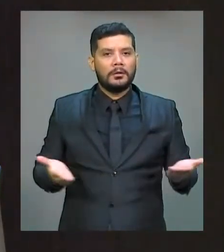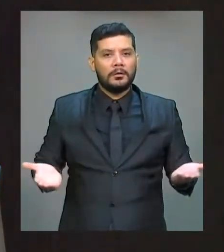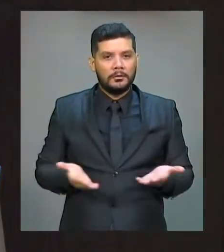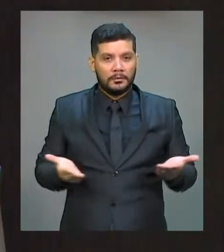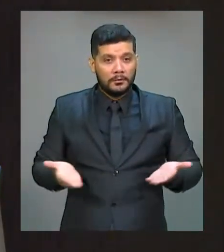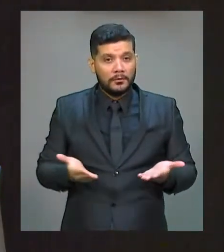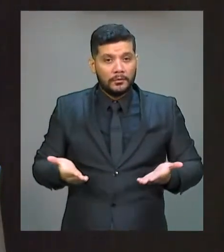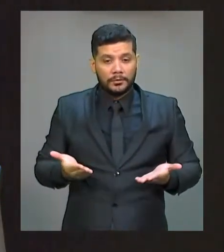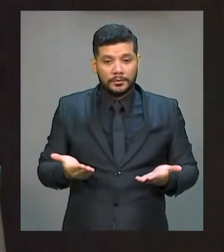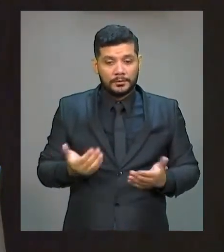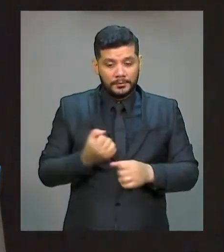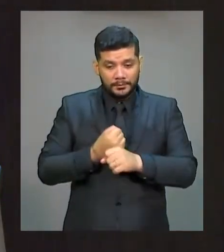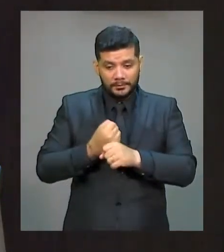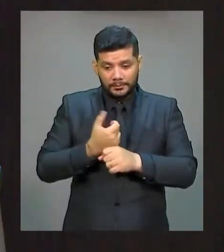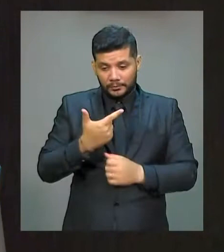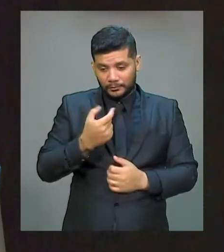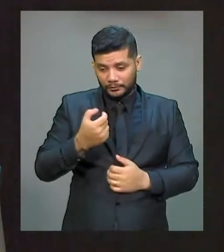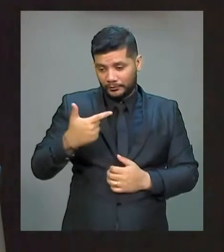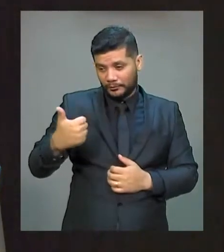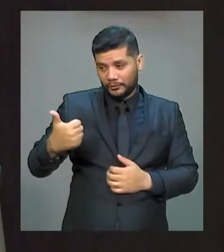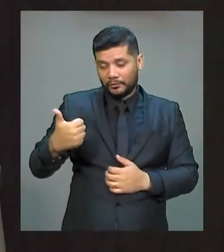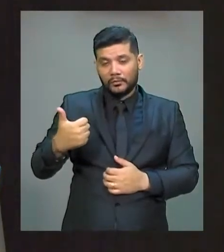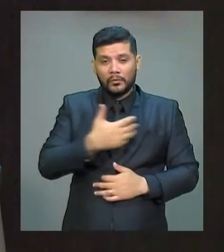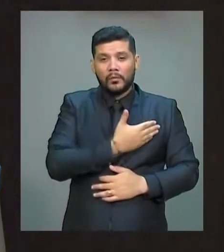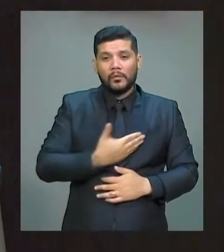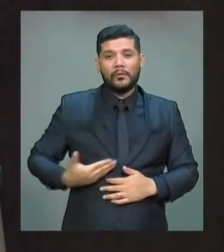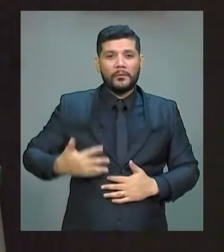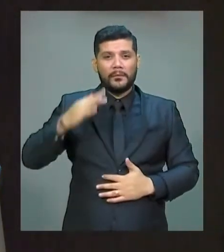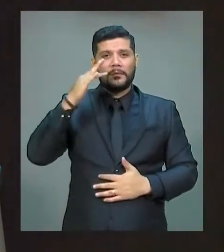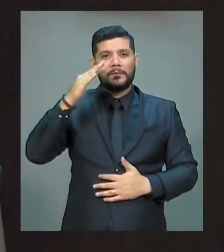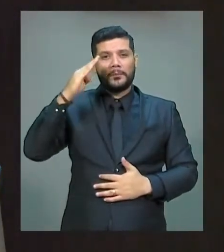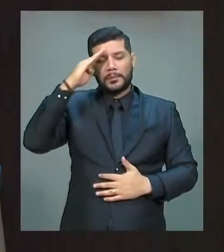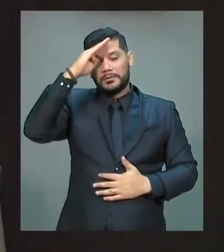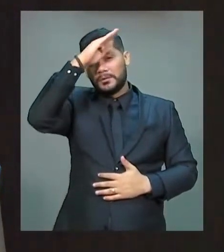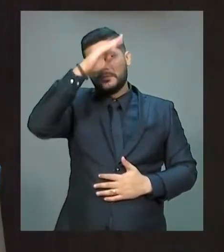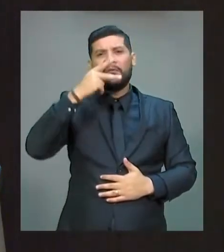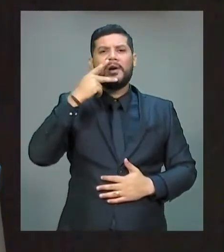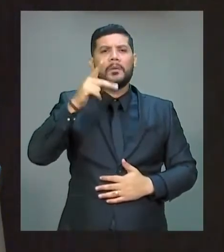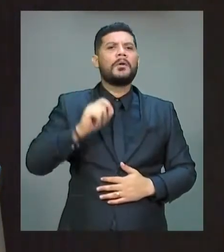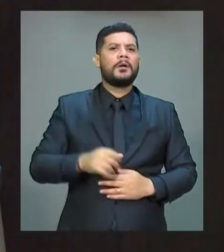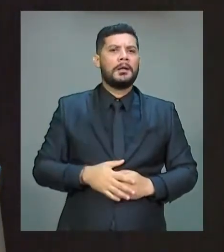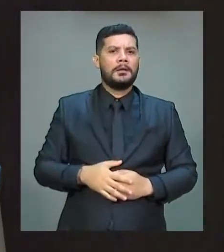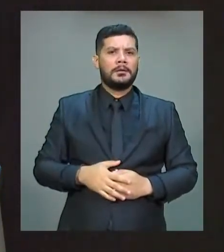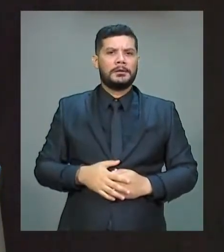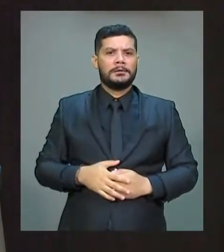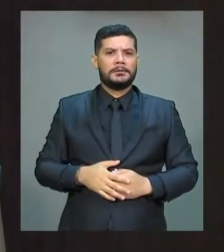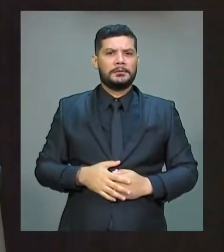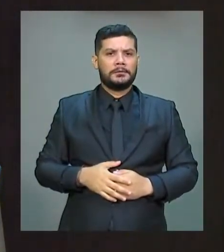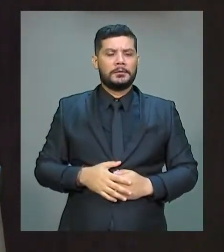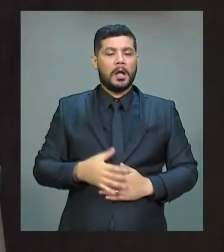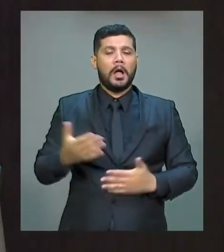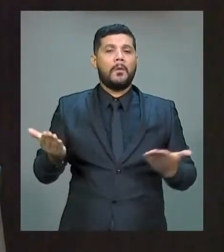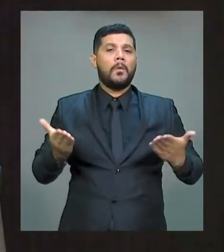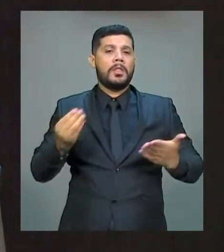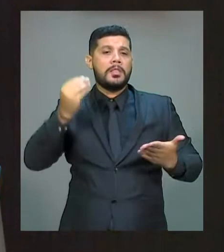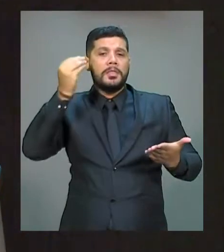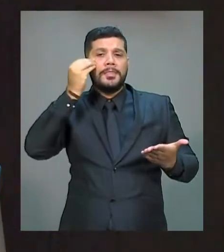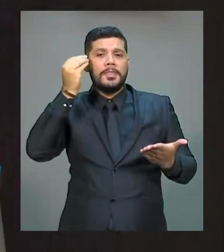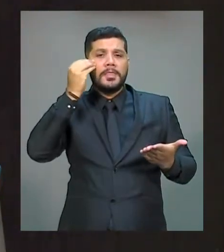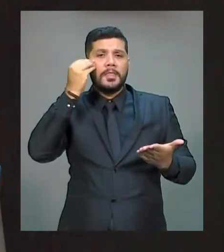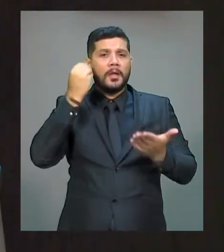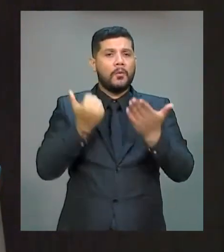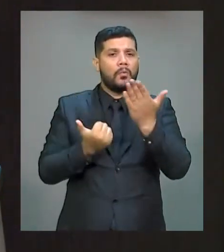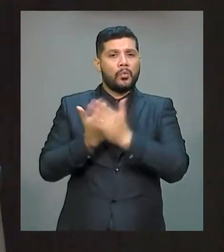2021, chega o governo Bolsonaro para dizer que está agora tentando comprar a vacina do